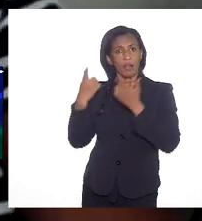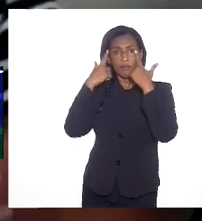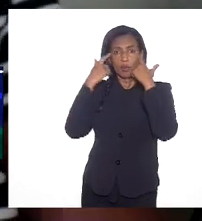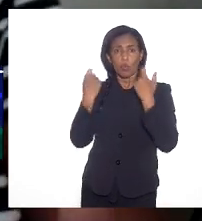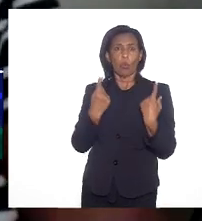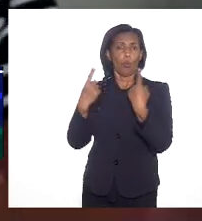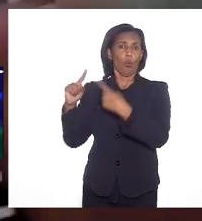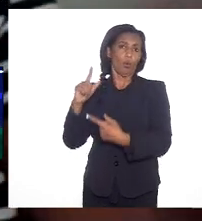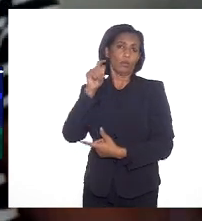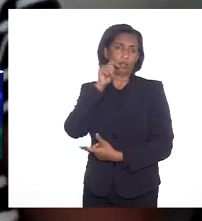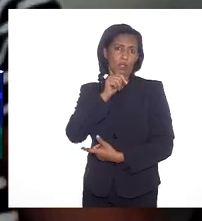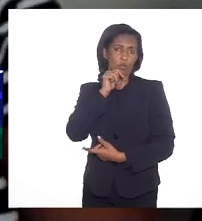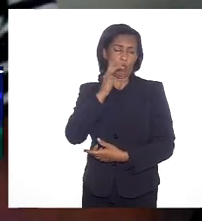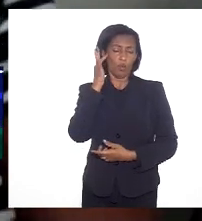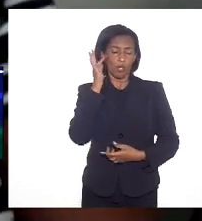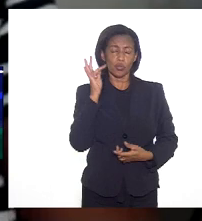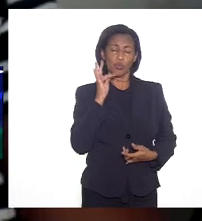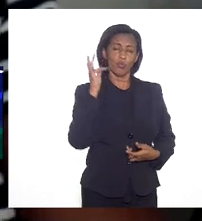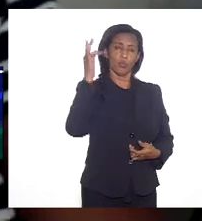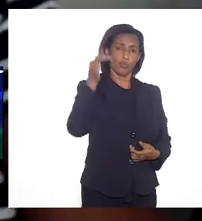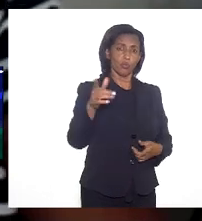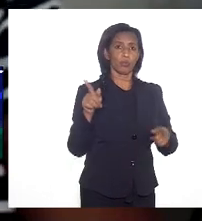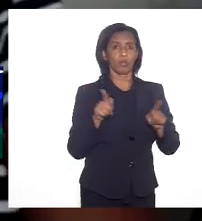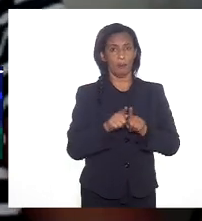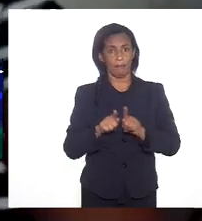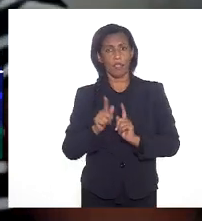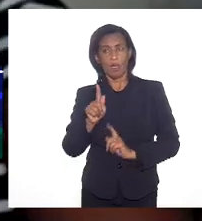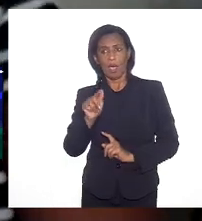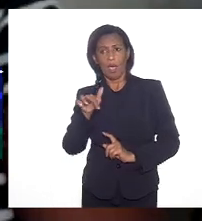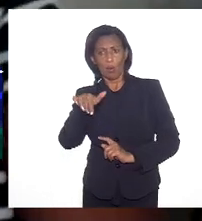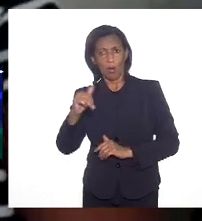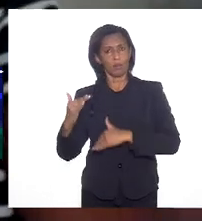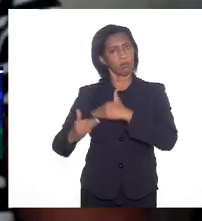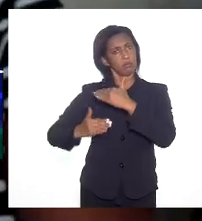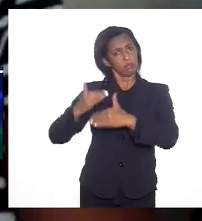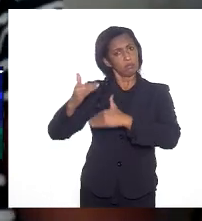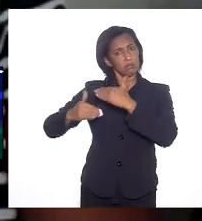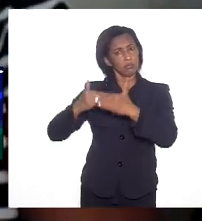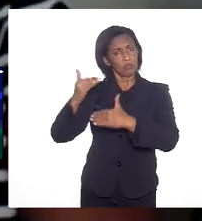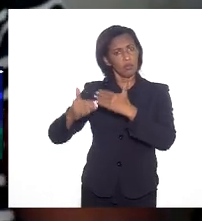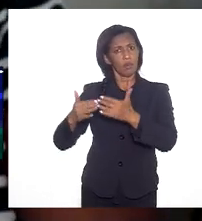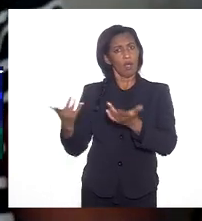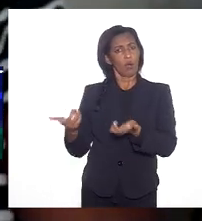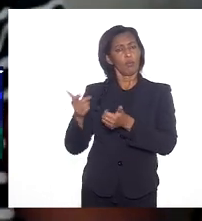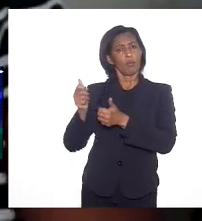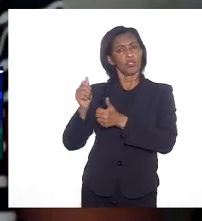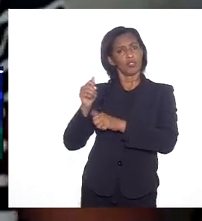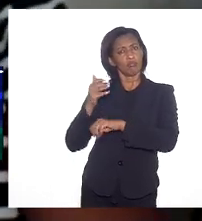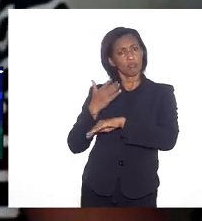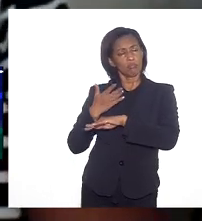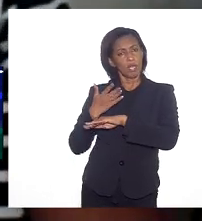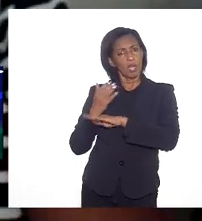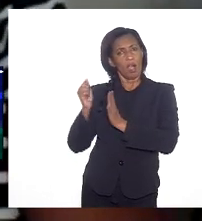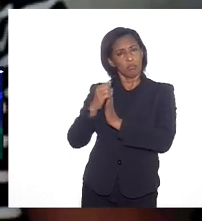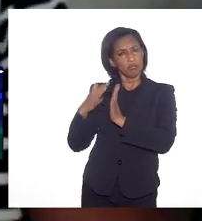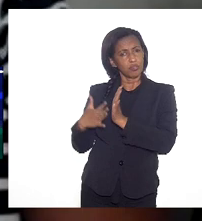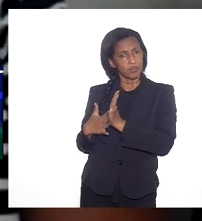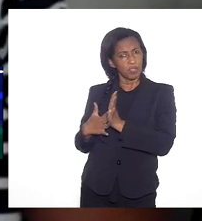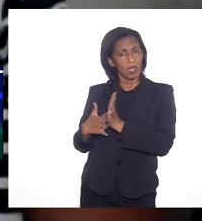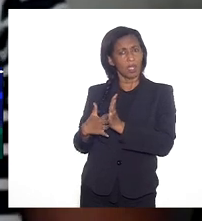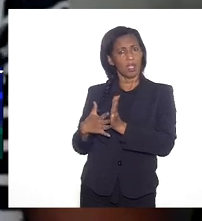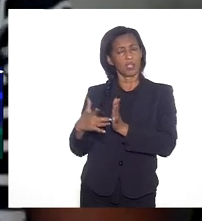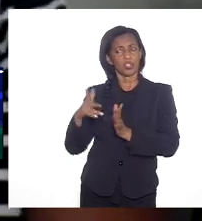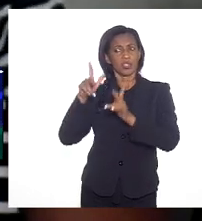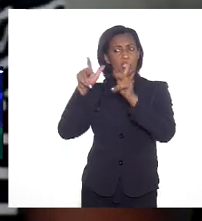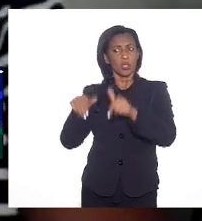mulher. como é eu acho que no futuro também a guarda municipal pode desenvolver algumas tarefas que hoje a polícia militar